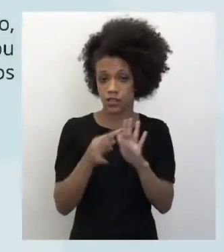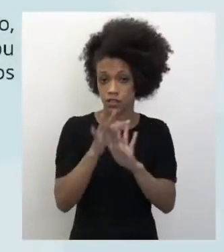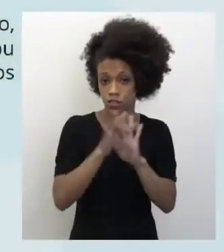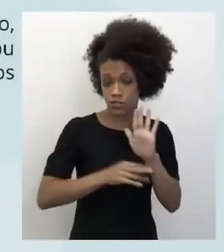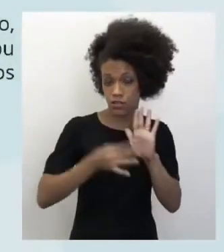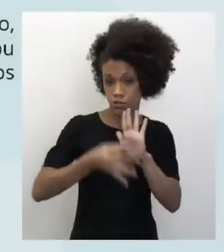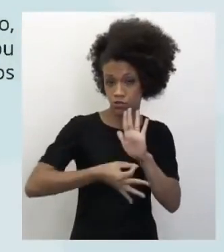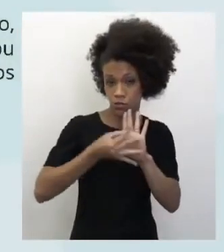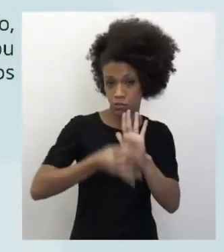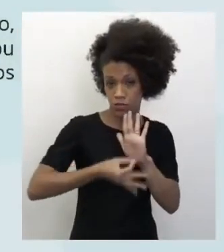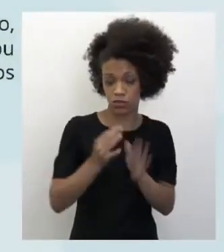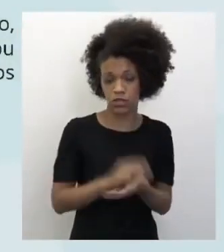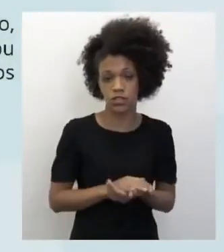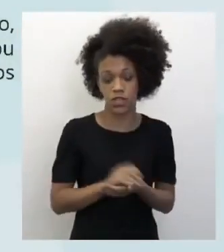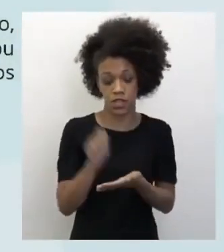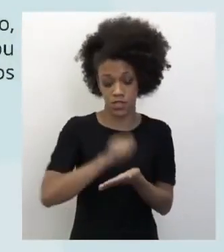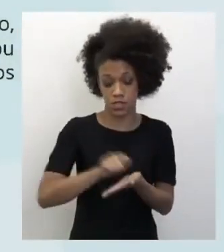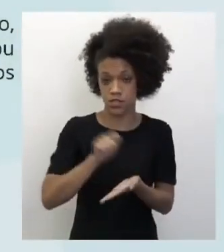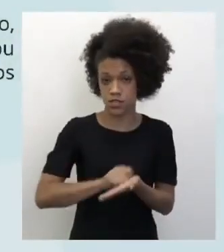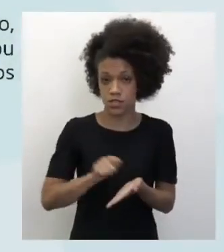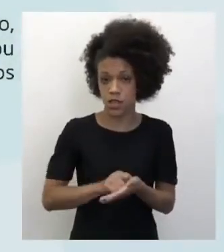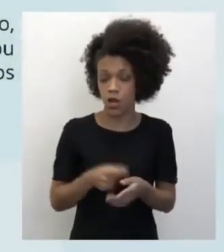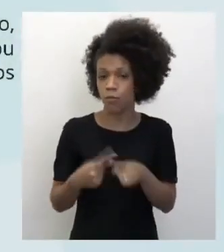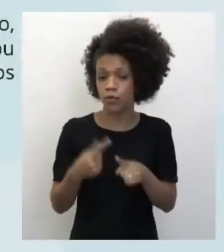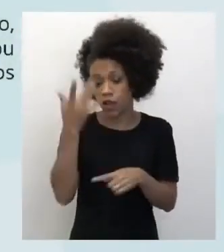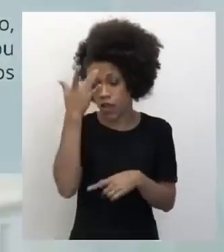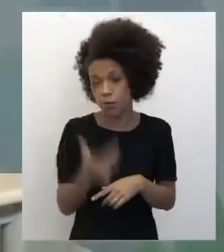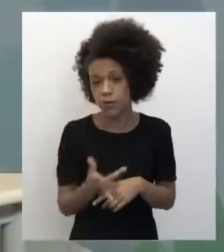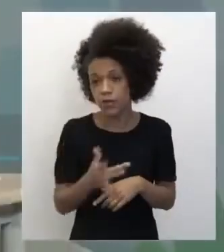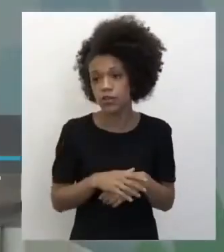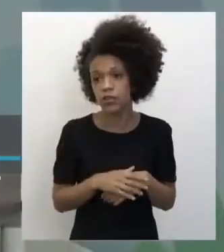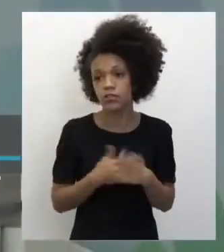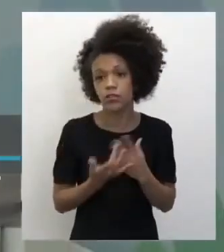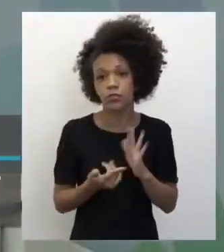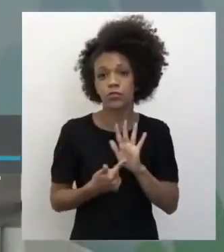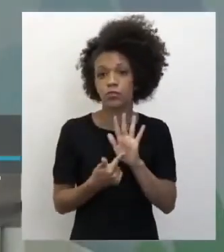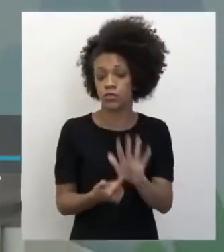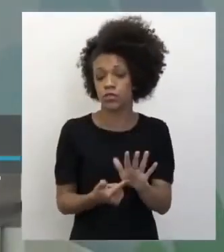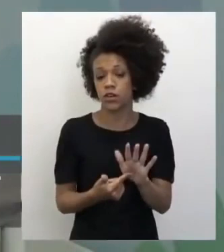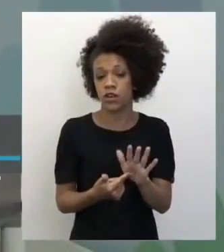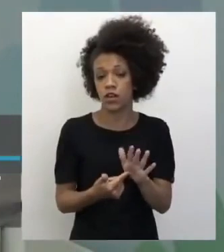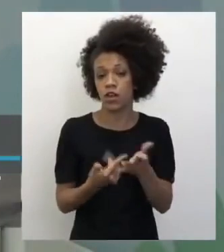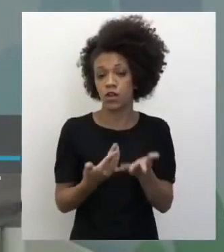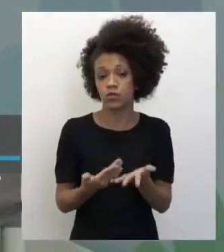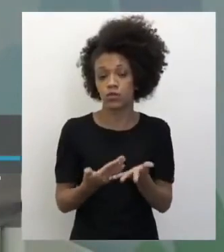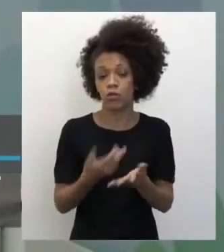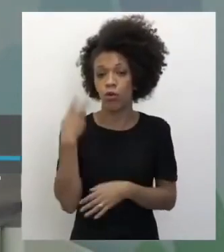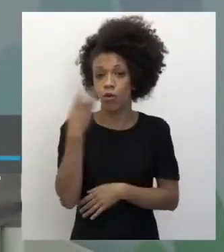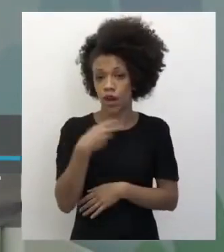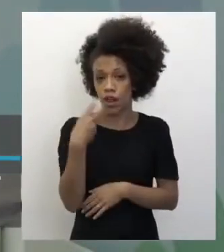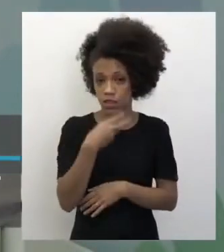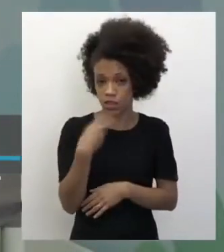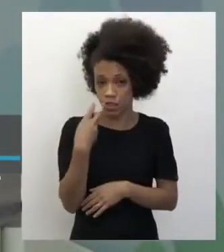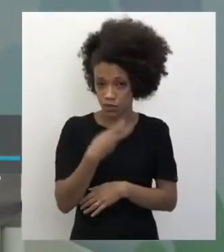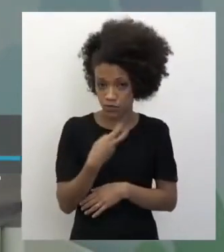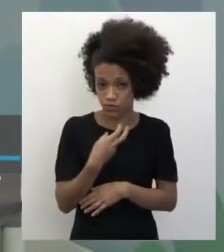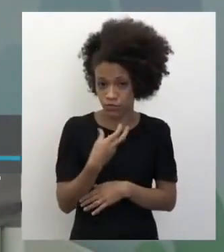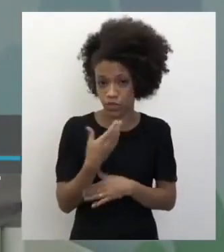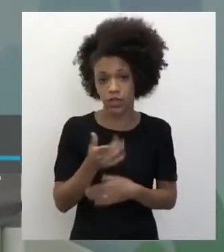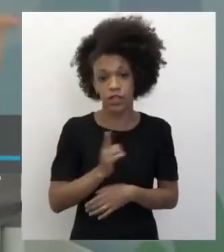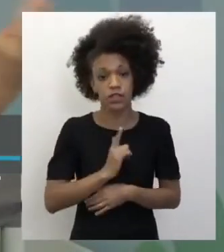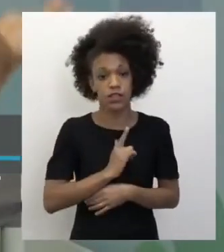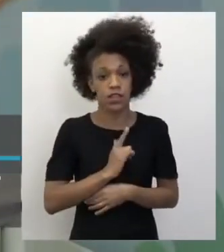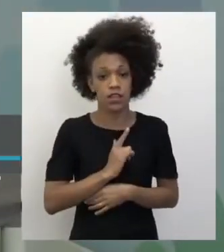argumentativo escrito, porque amanhã vamos tratar do âmbito da oralidade. Gente, aí eu tenho